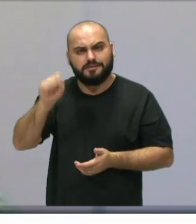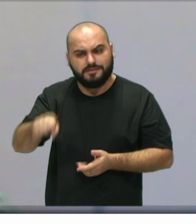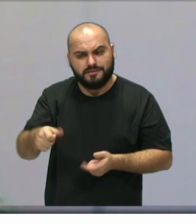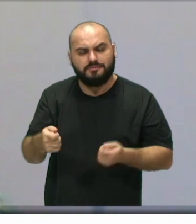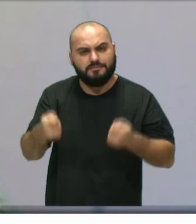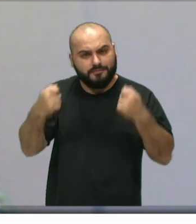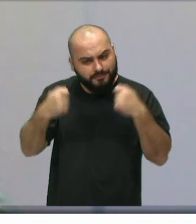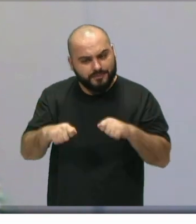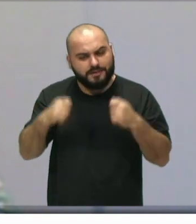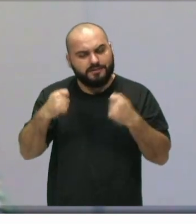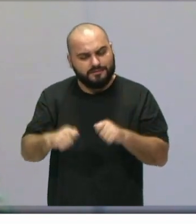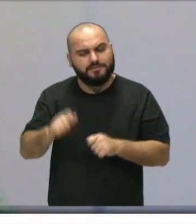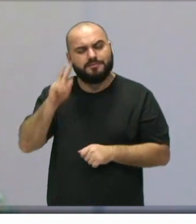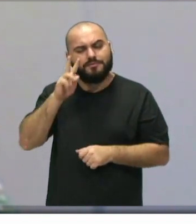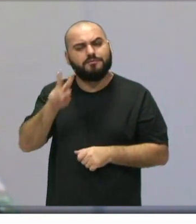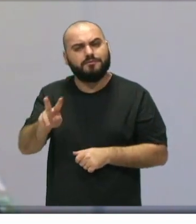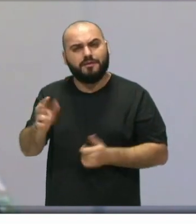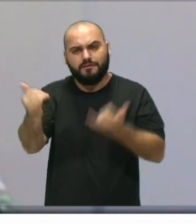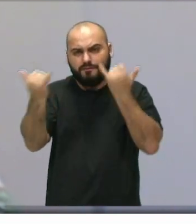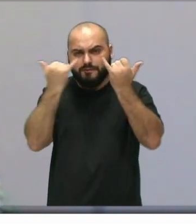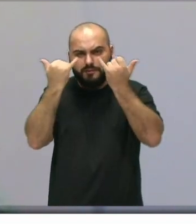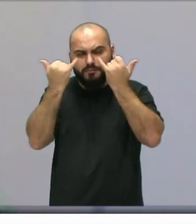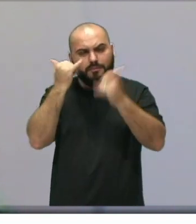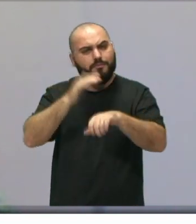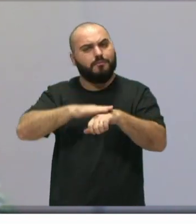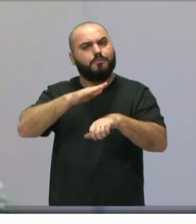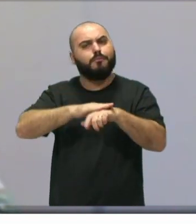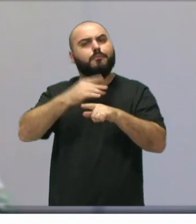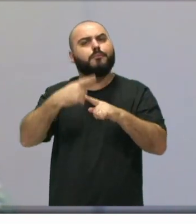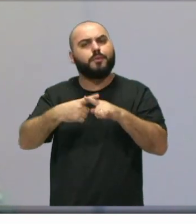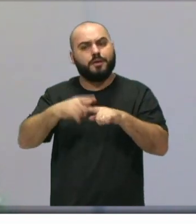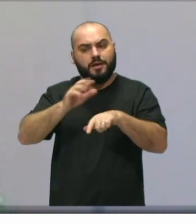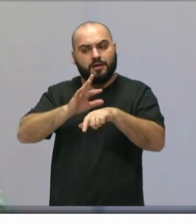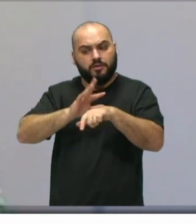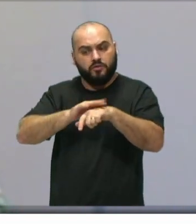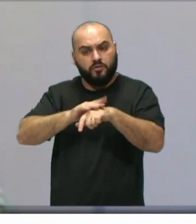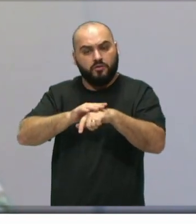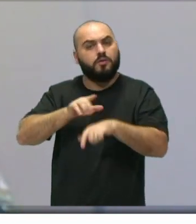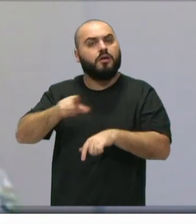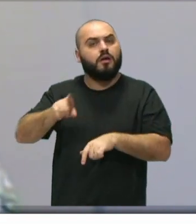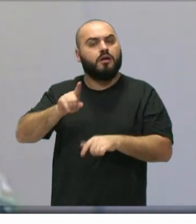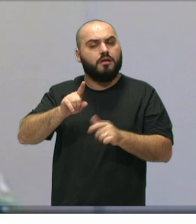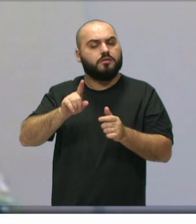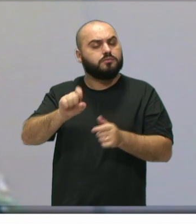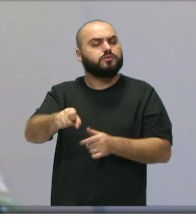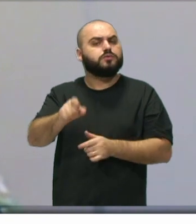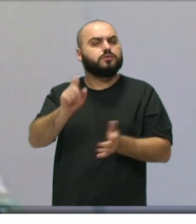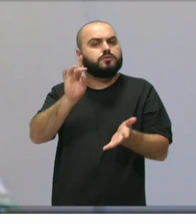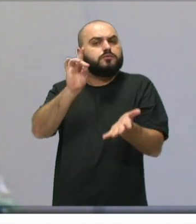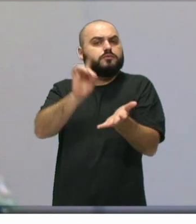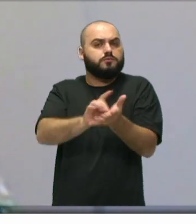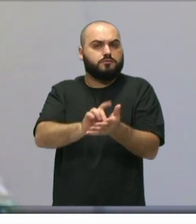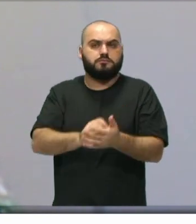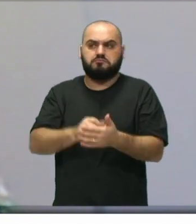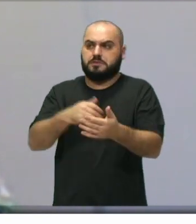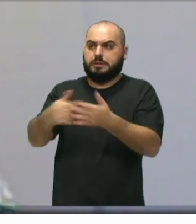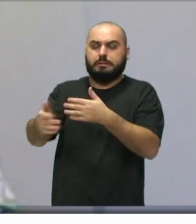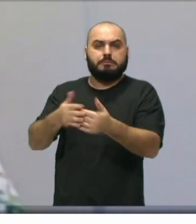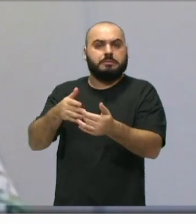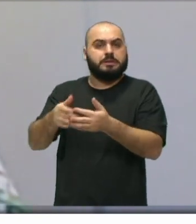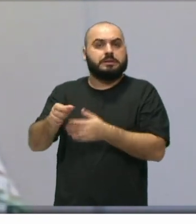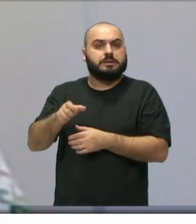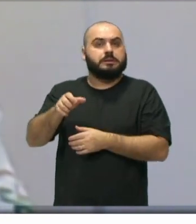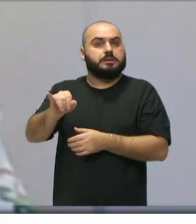que se informar mais, porque a dor crônica está aí como uma doença, né? E mesmo que eu não tenha